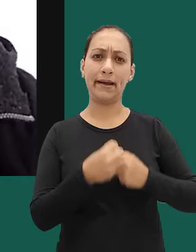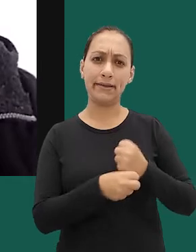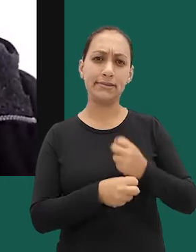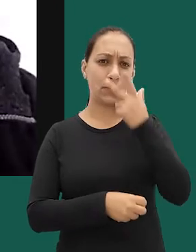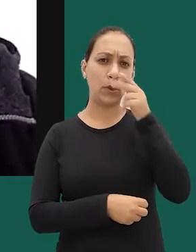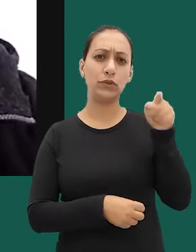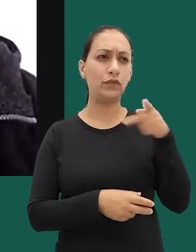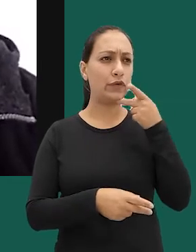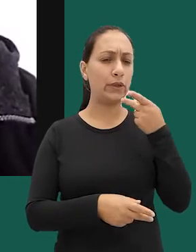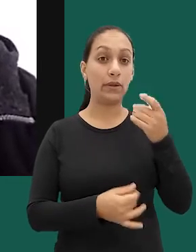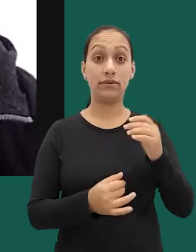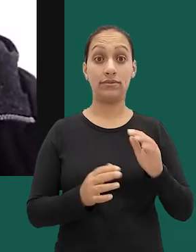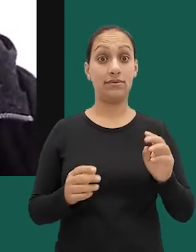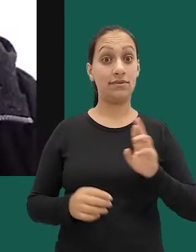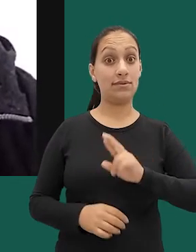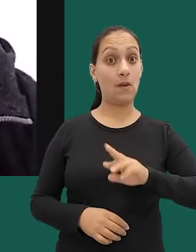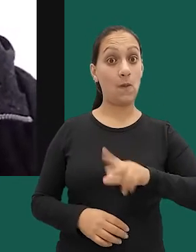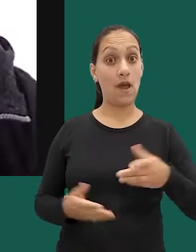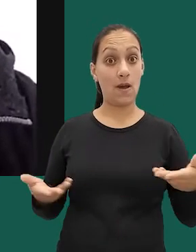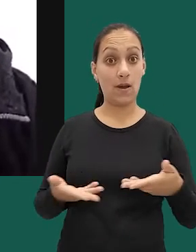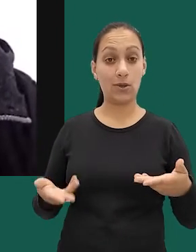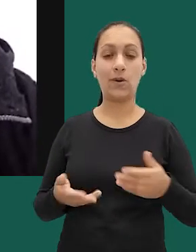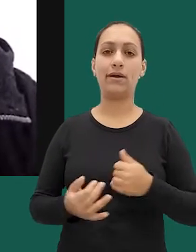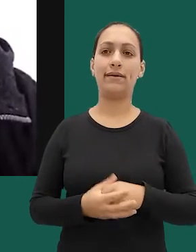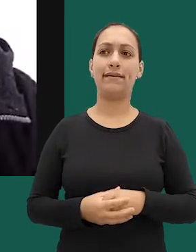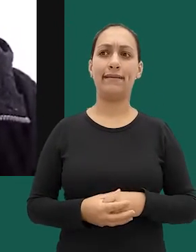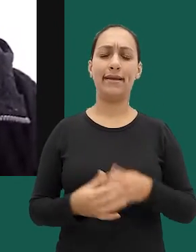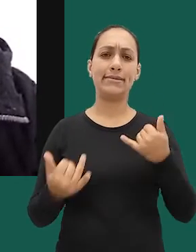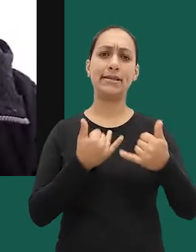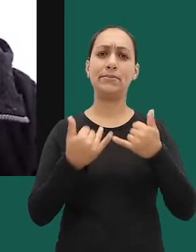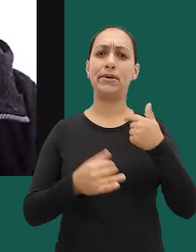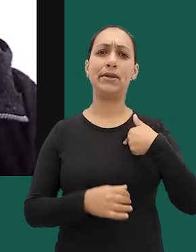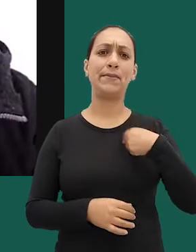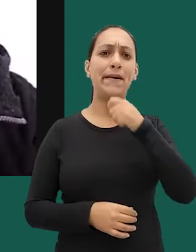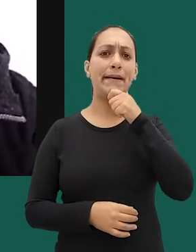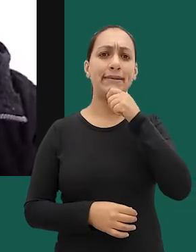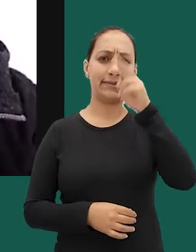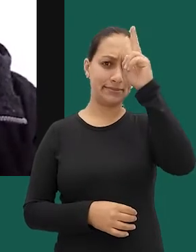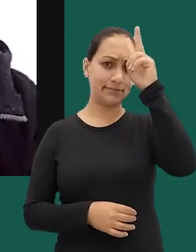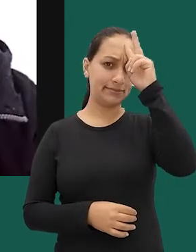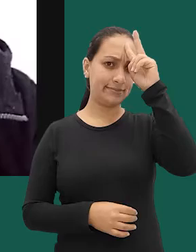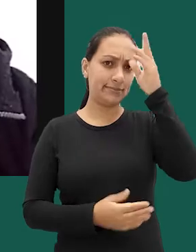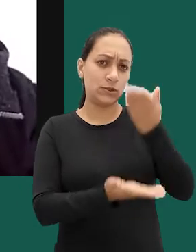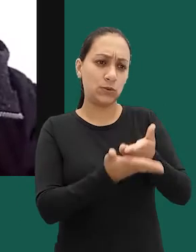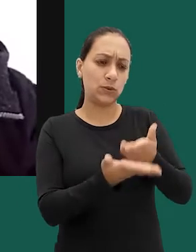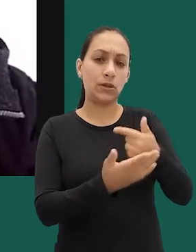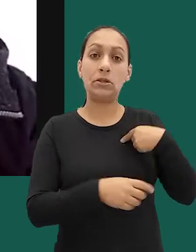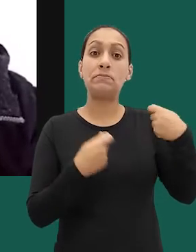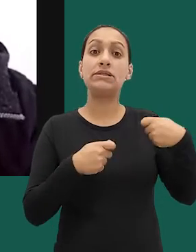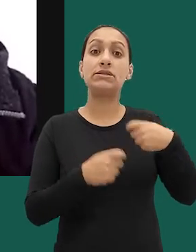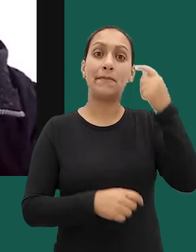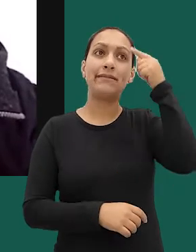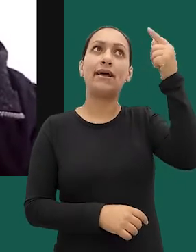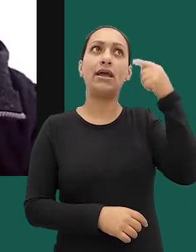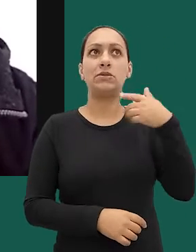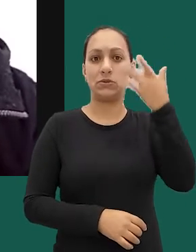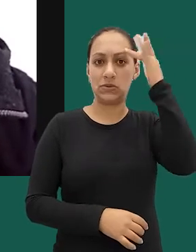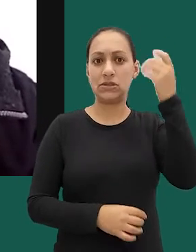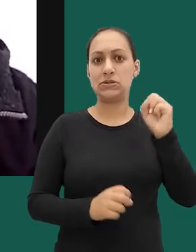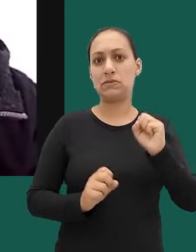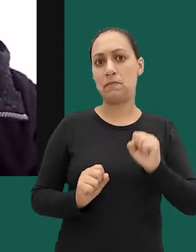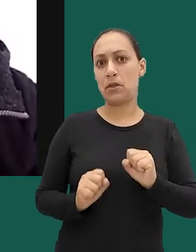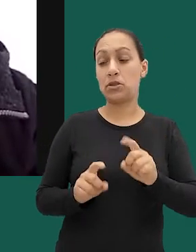Heitor, então às vezes não é para agora. Então, eu tô lá no Uhum. ensino médio ainda, e ainda quero ter uma ideia, talvez, eu não sei se pode, mas eu acho que